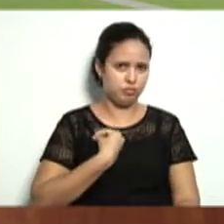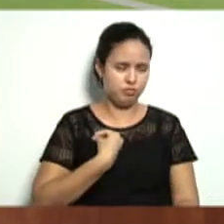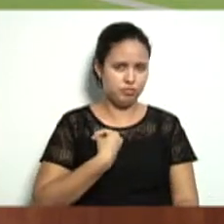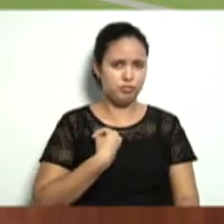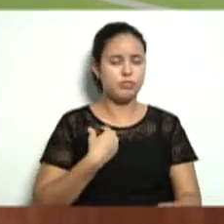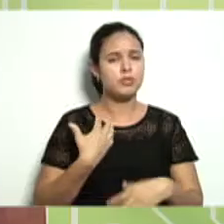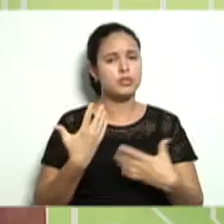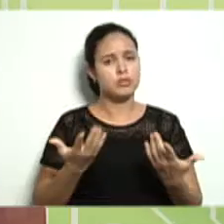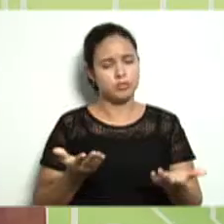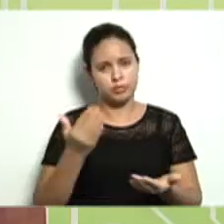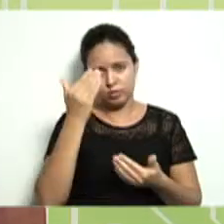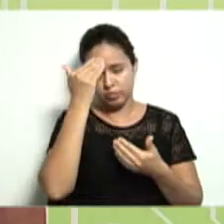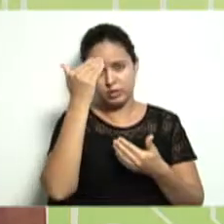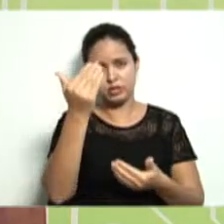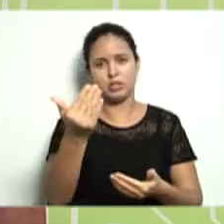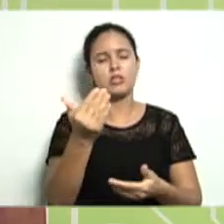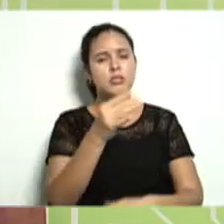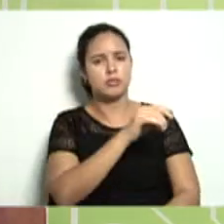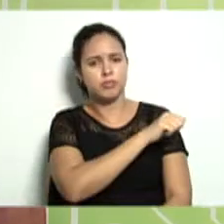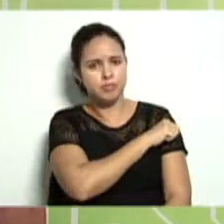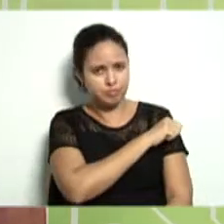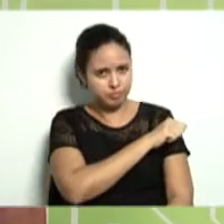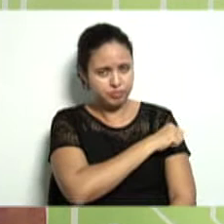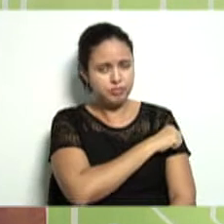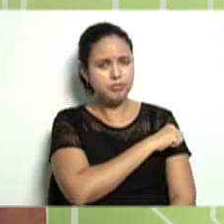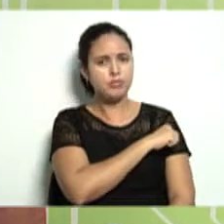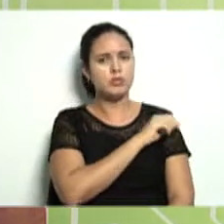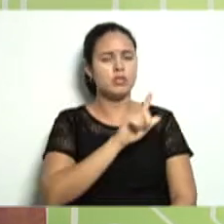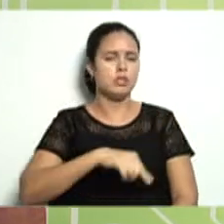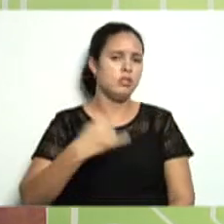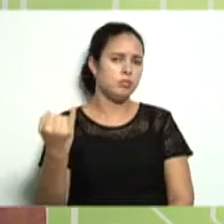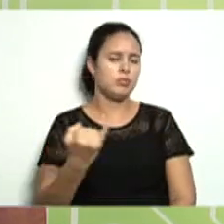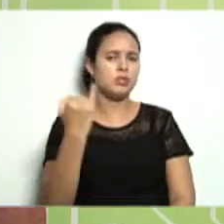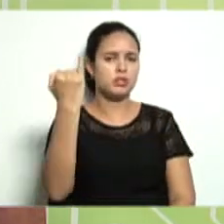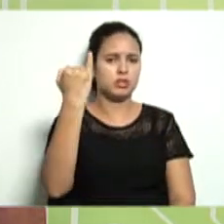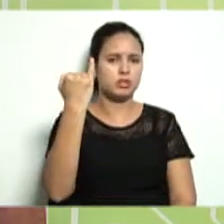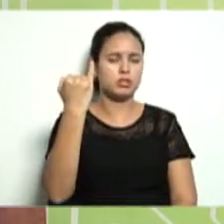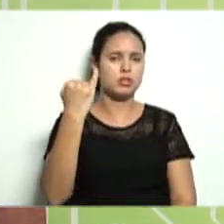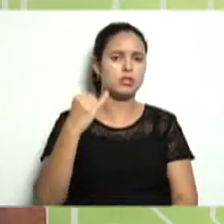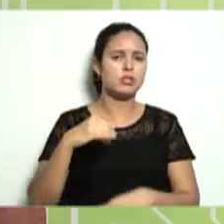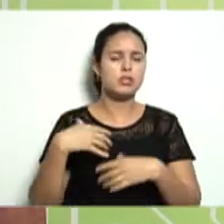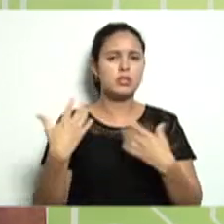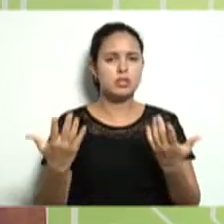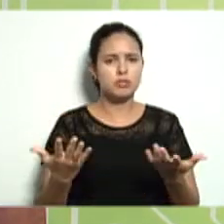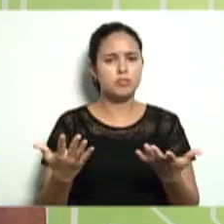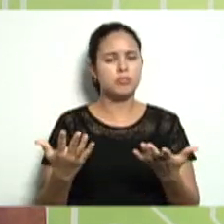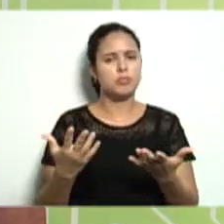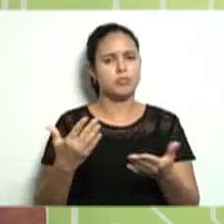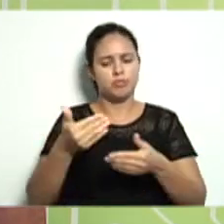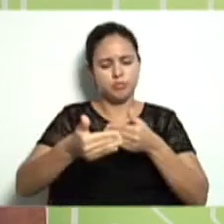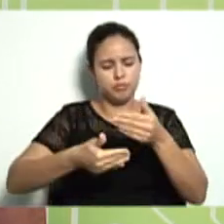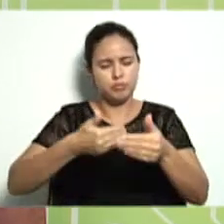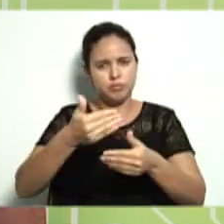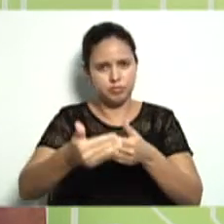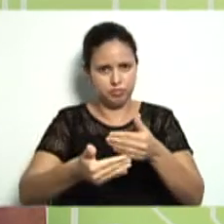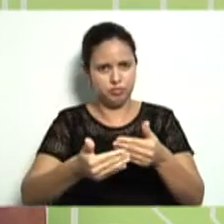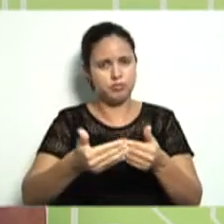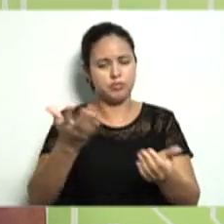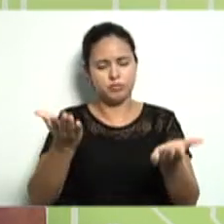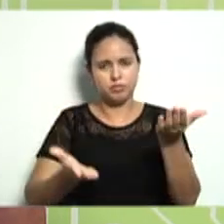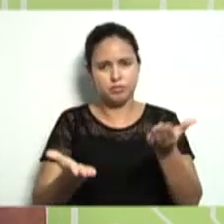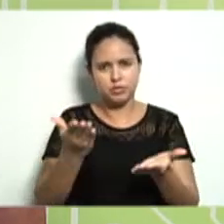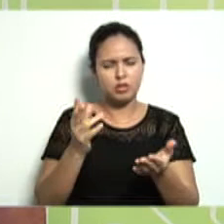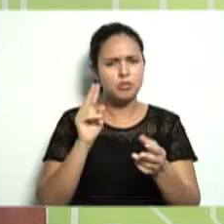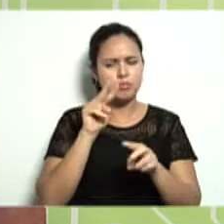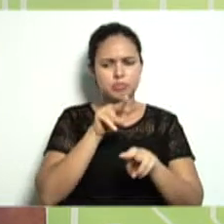aí, agradeço as participações e foi importante para que a gente possa frisar isso. Então, desenvolvimento sustentável é a gente olhar